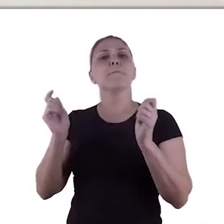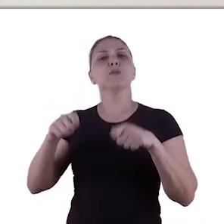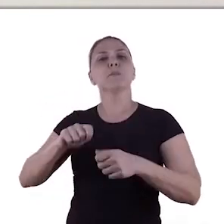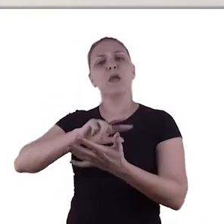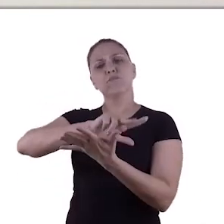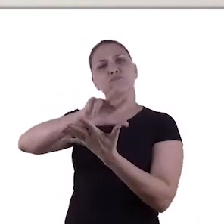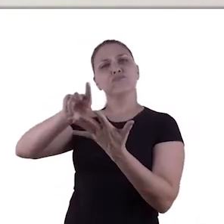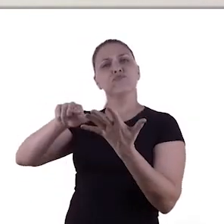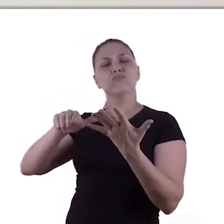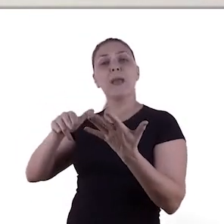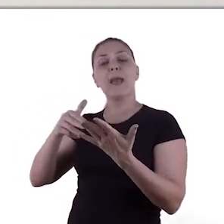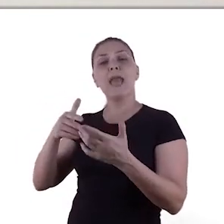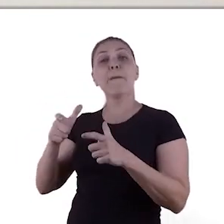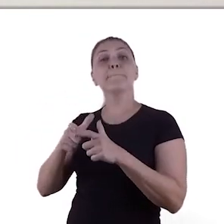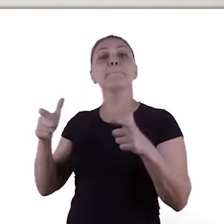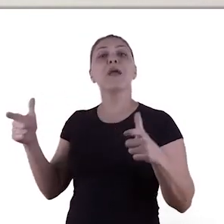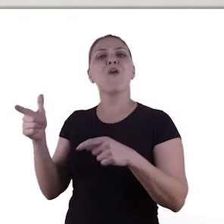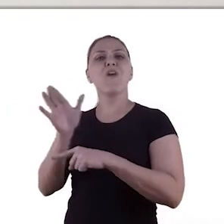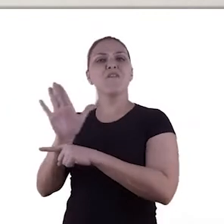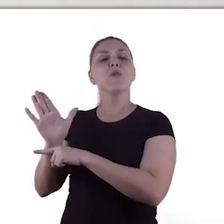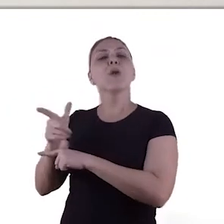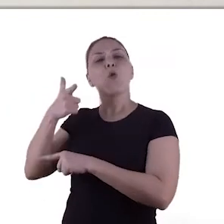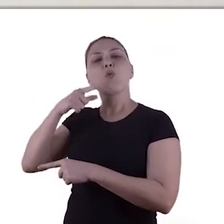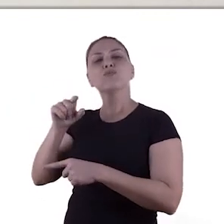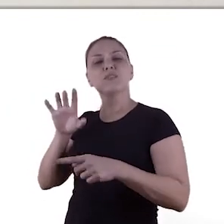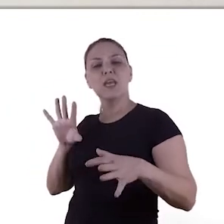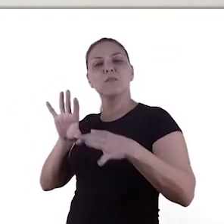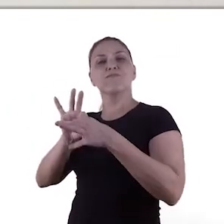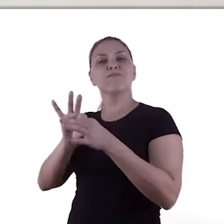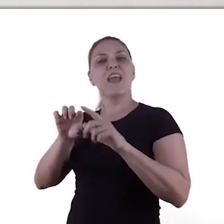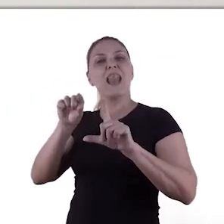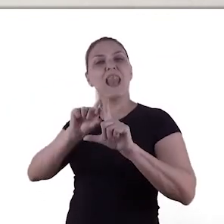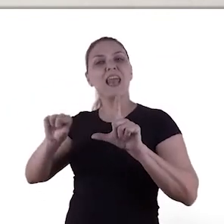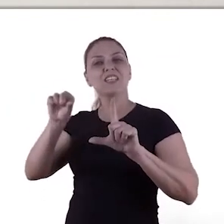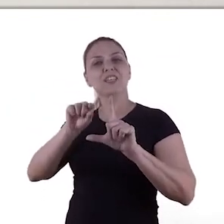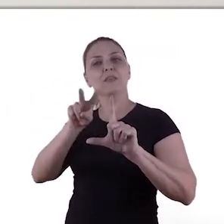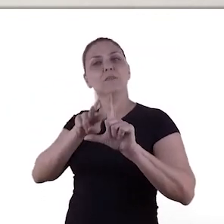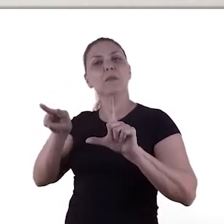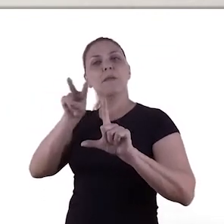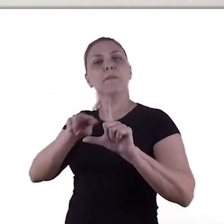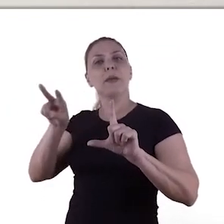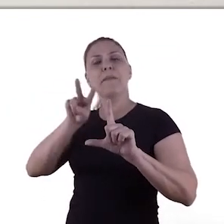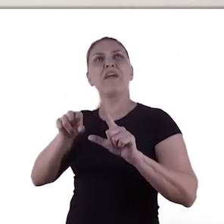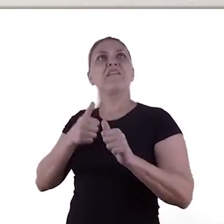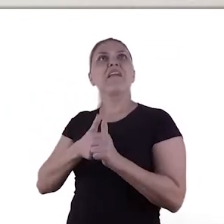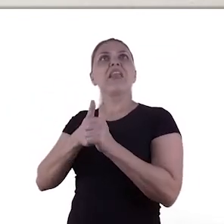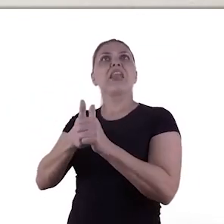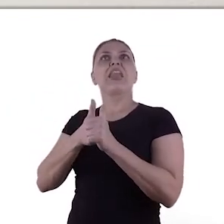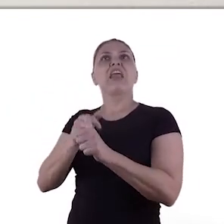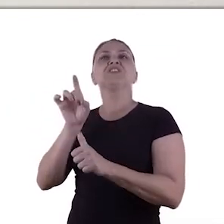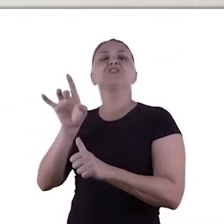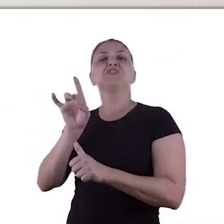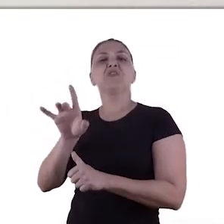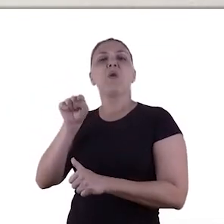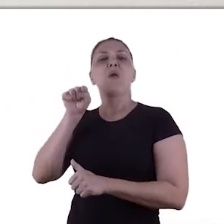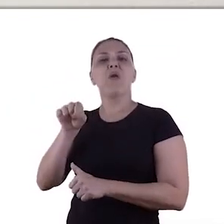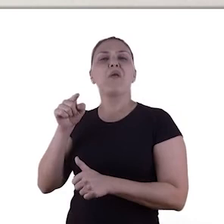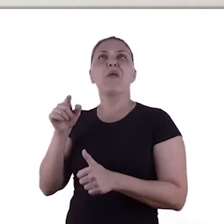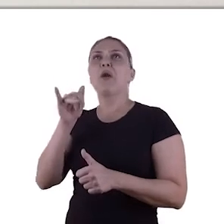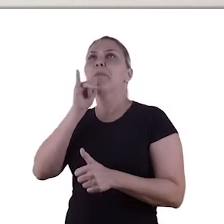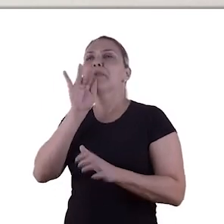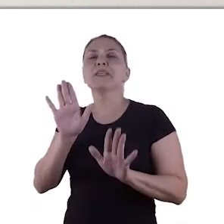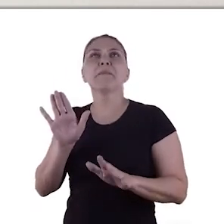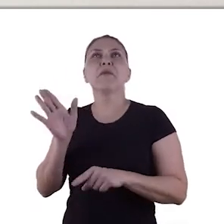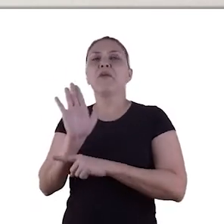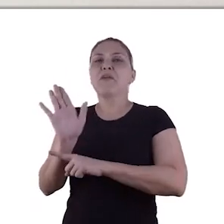mais possibilidades de filme a partir do momento que ele consegue fazer essa leitura das legendas. Eu não fico restrita apenas